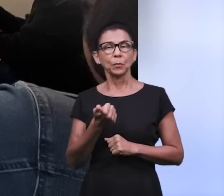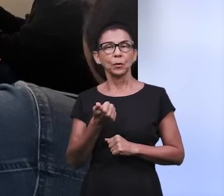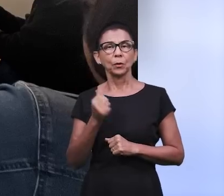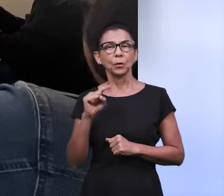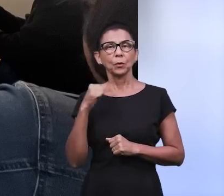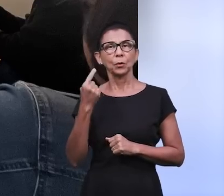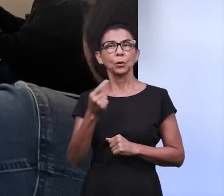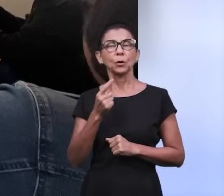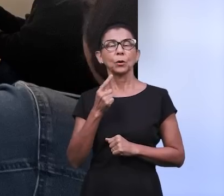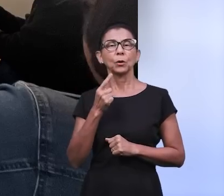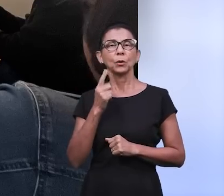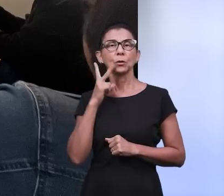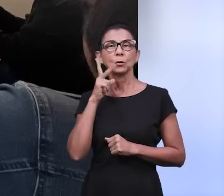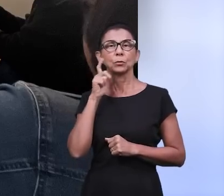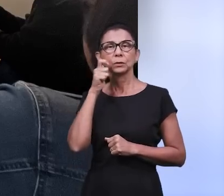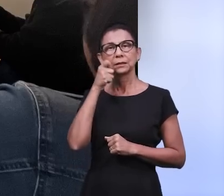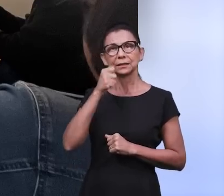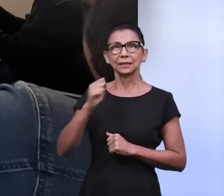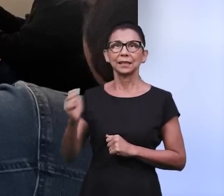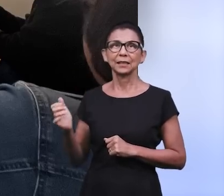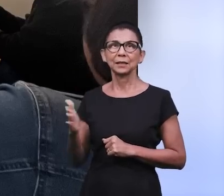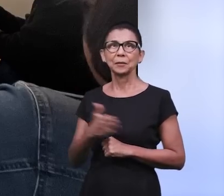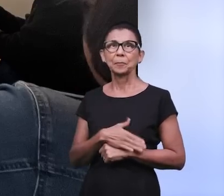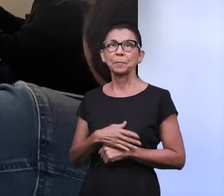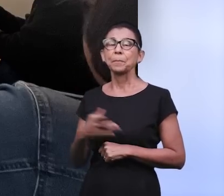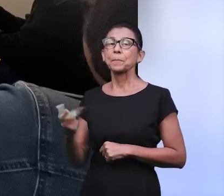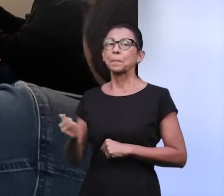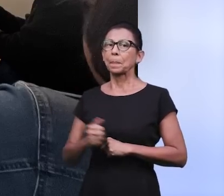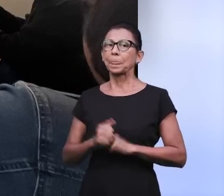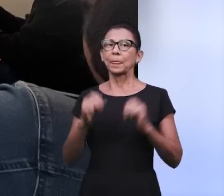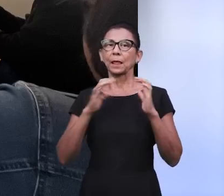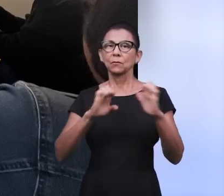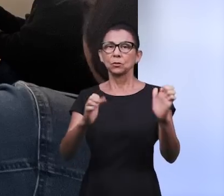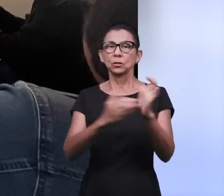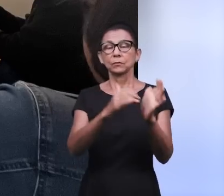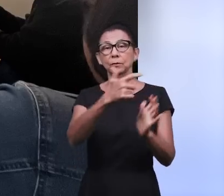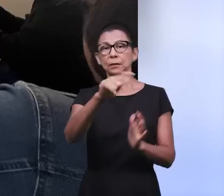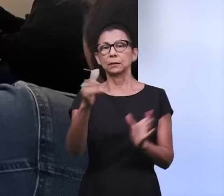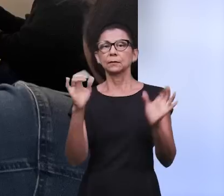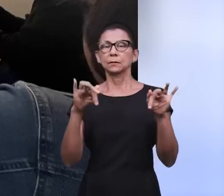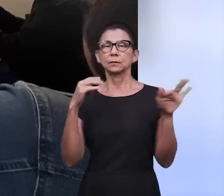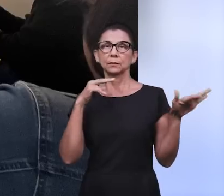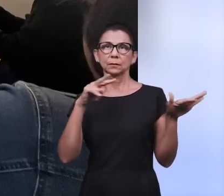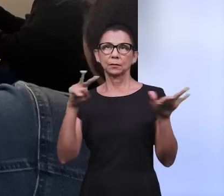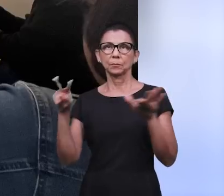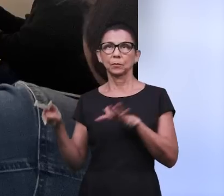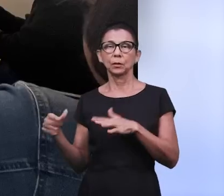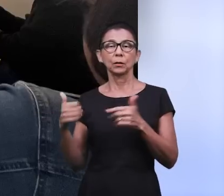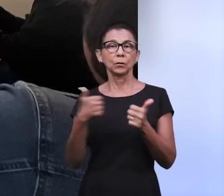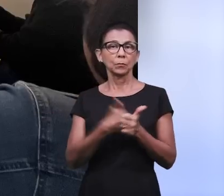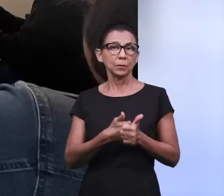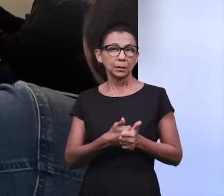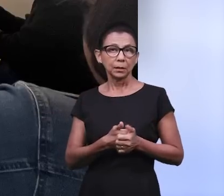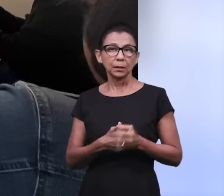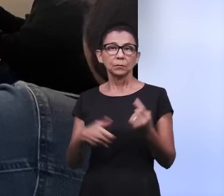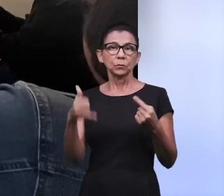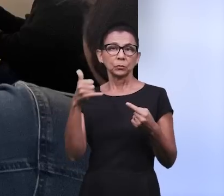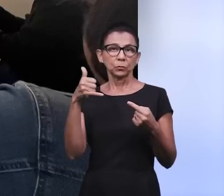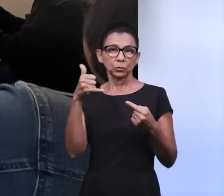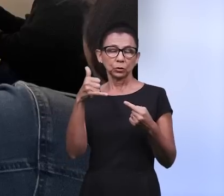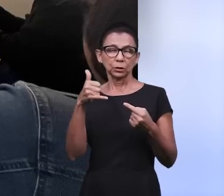jovens da igreja local integraram uma caravana de visitas do Evangelho Sem Fronteiras no final de semana, acompanhados pelo ungido Marcos